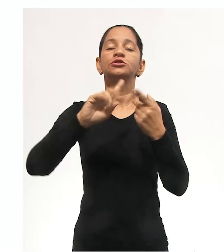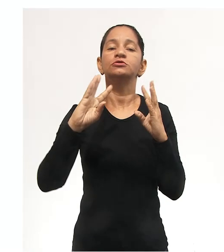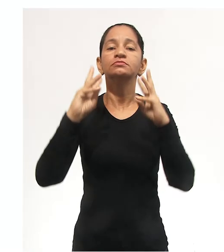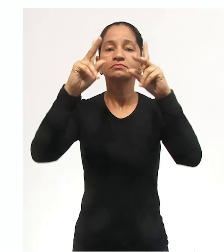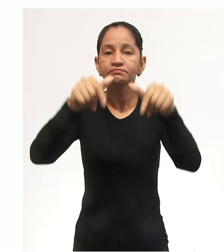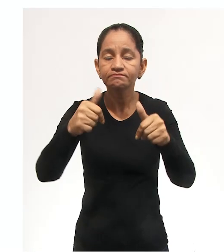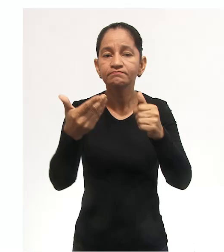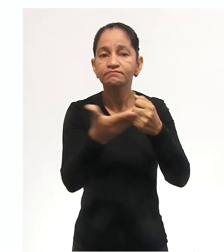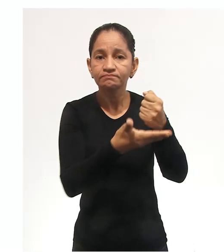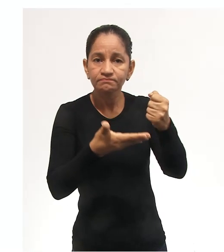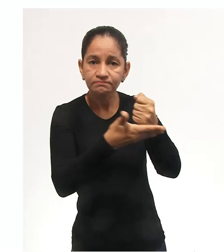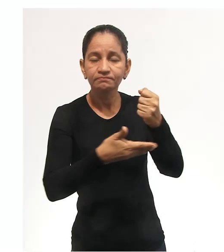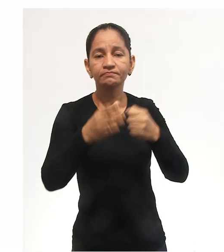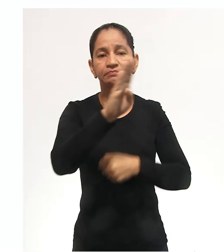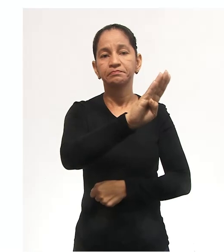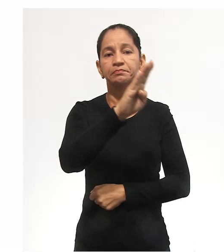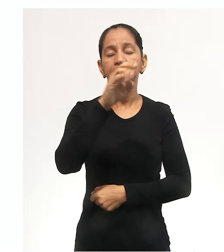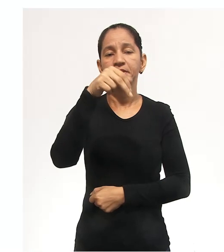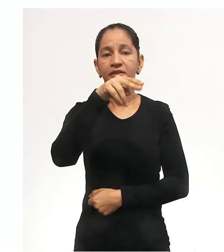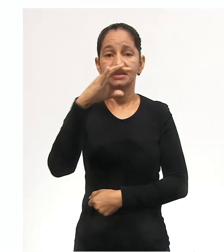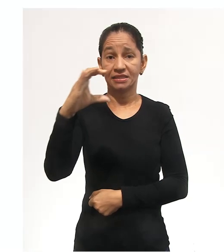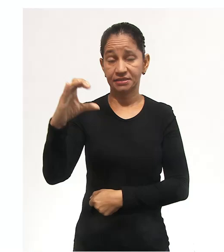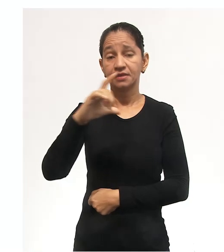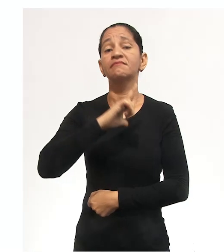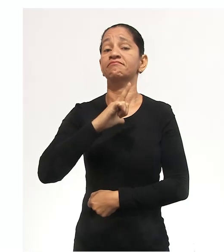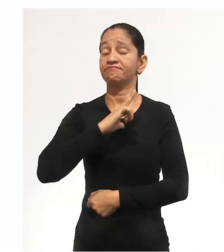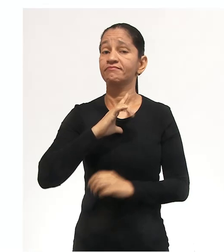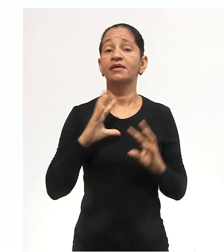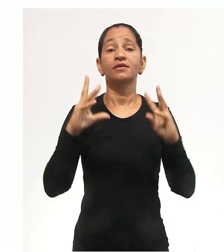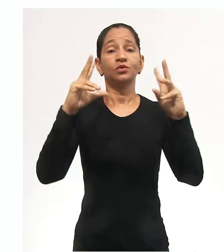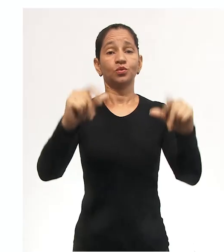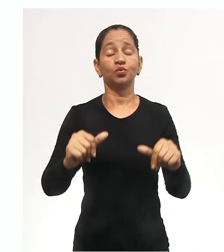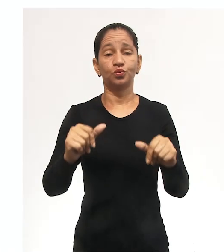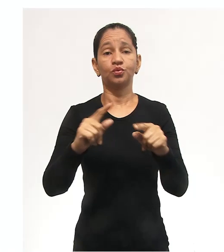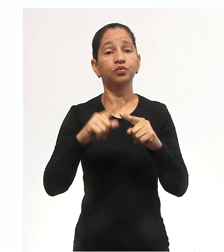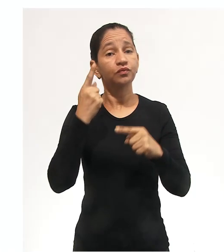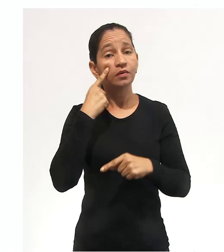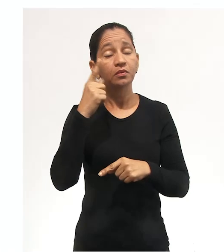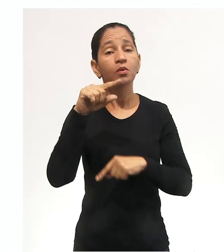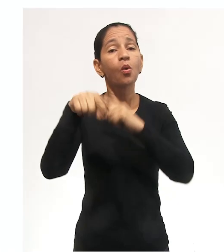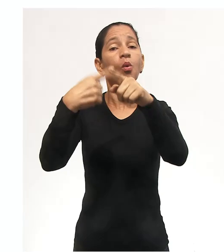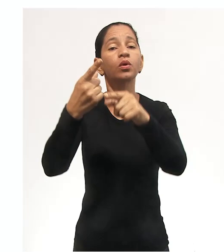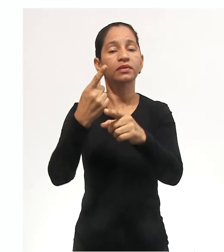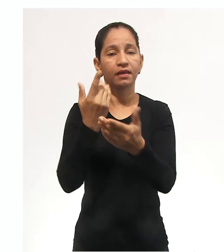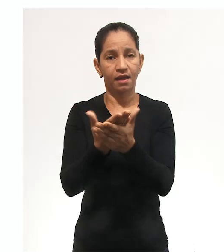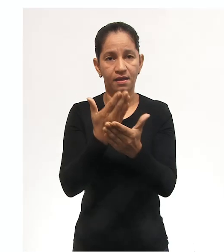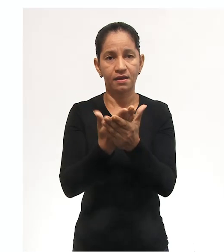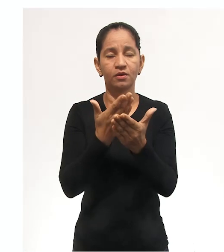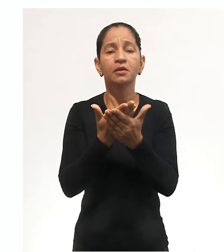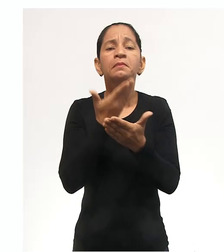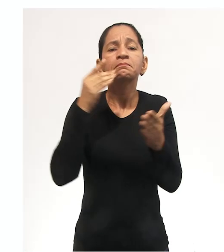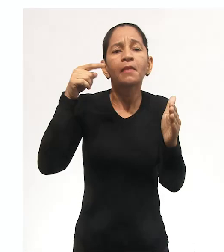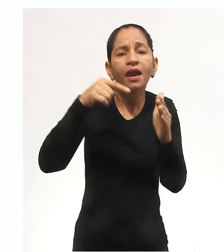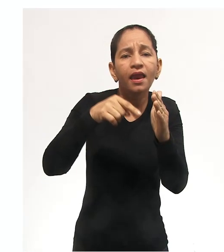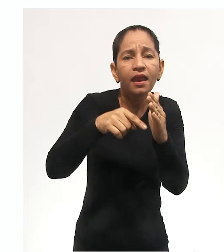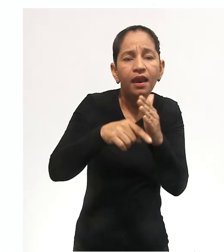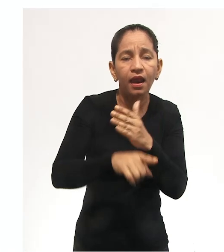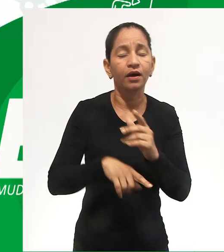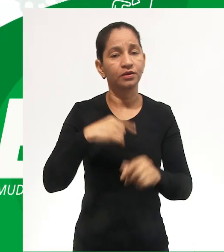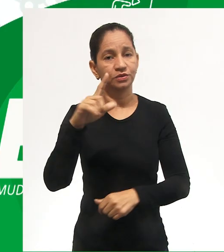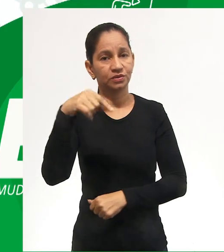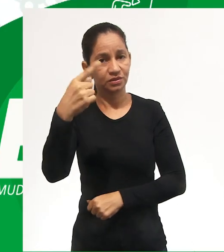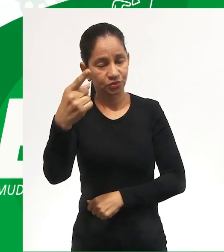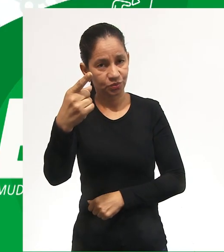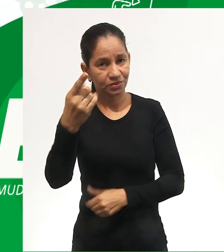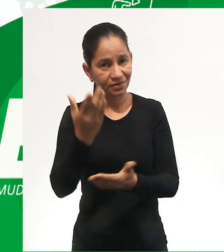discurso, a Base Nacional Curricular e os parâmetros curriculares que nós vamos ver com mais detalhes